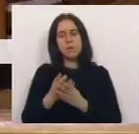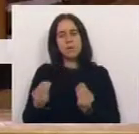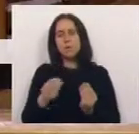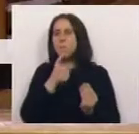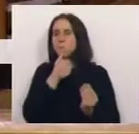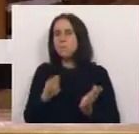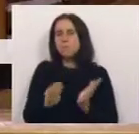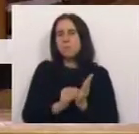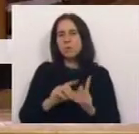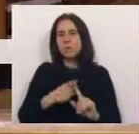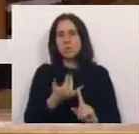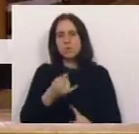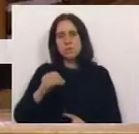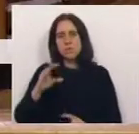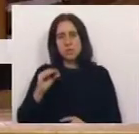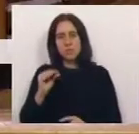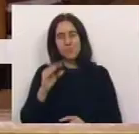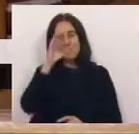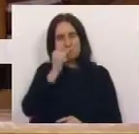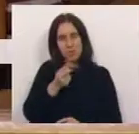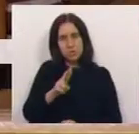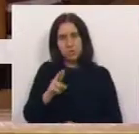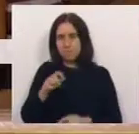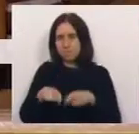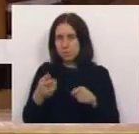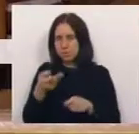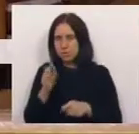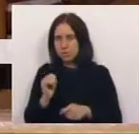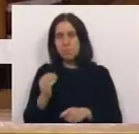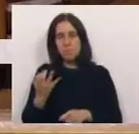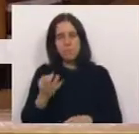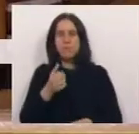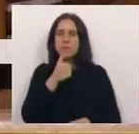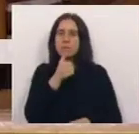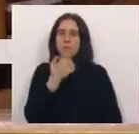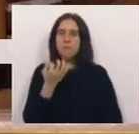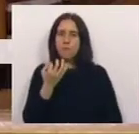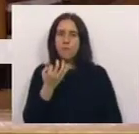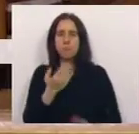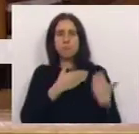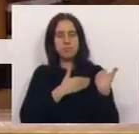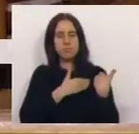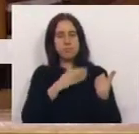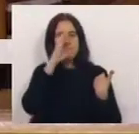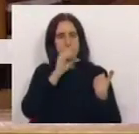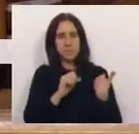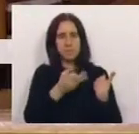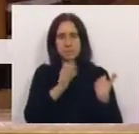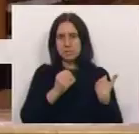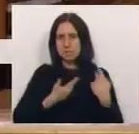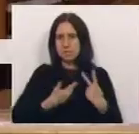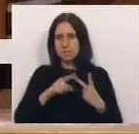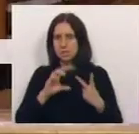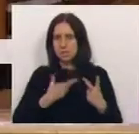tomada em 2010 pelo governo anterior do Partido Socialista, mas ainda assim não deixou de ser uma decisão do governo PSD-CDS.